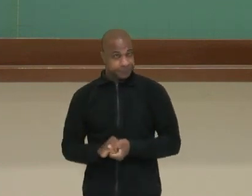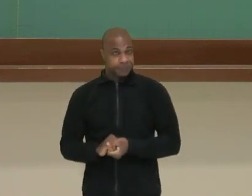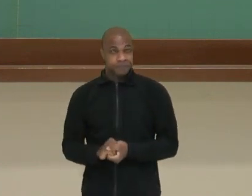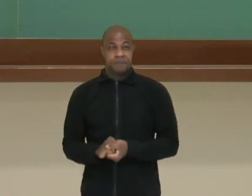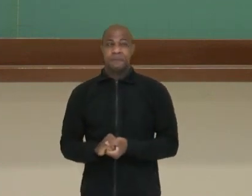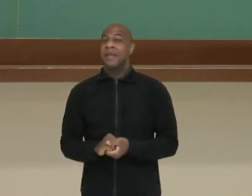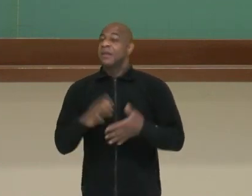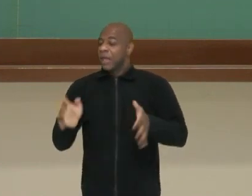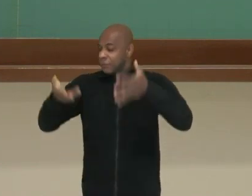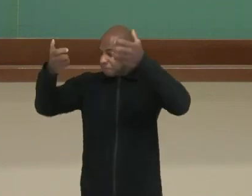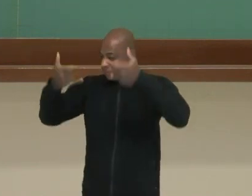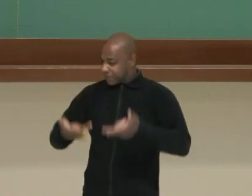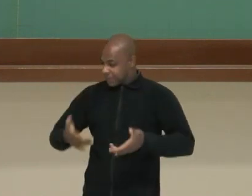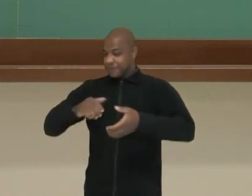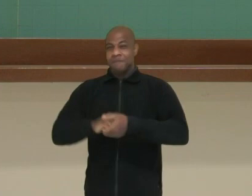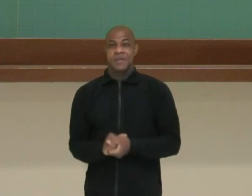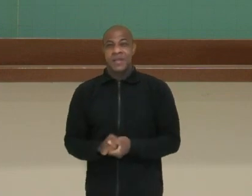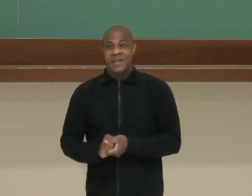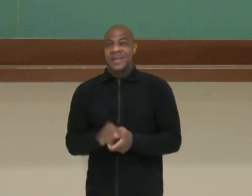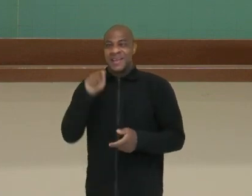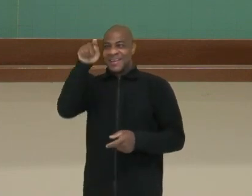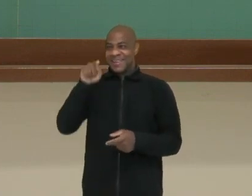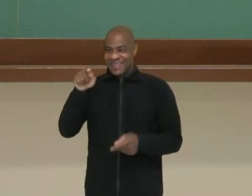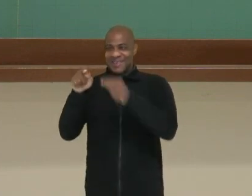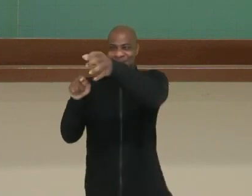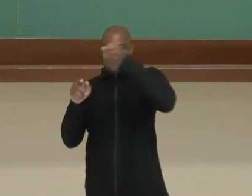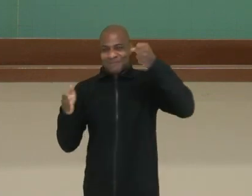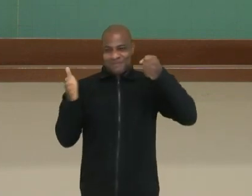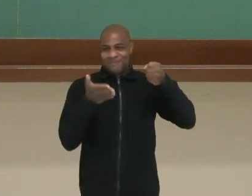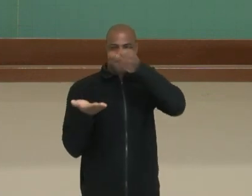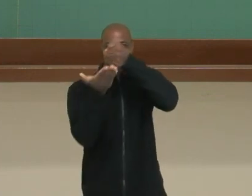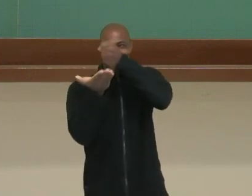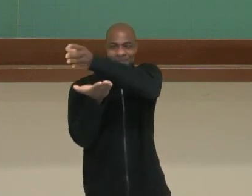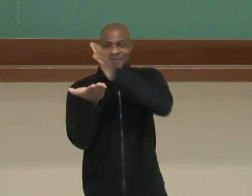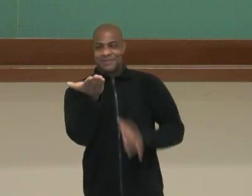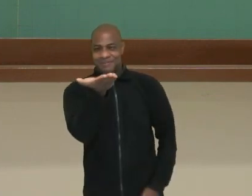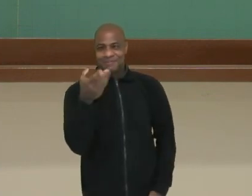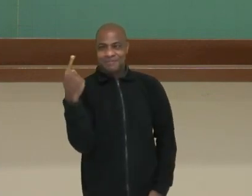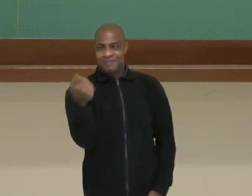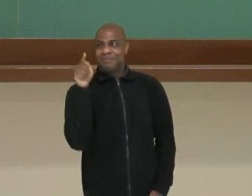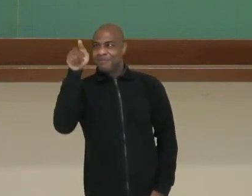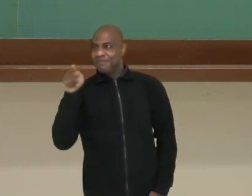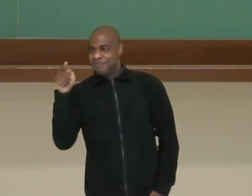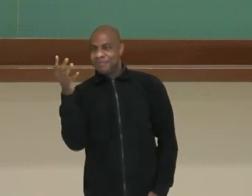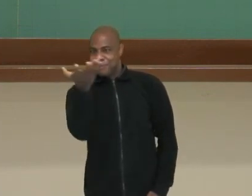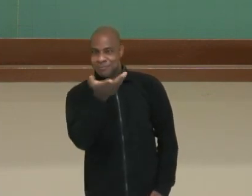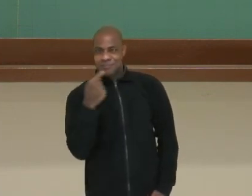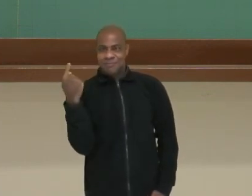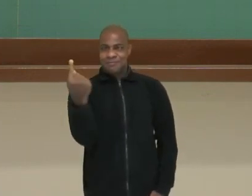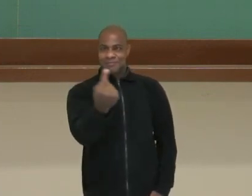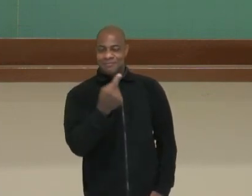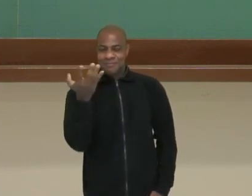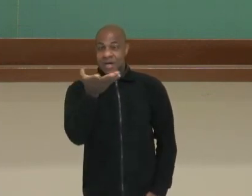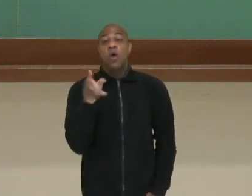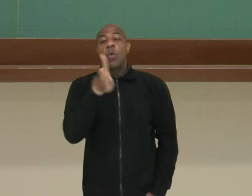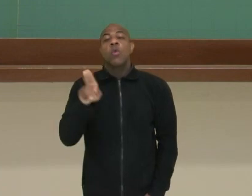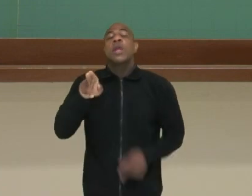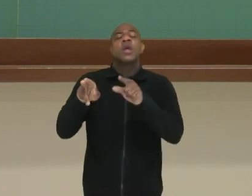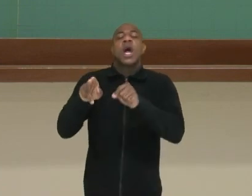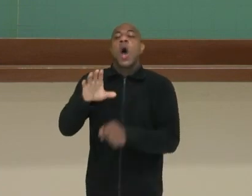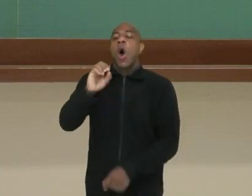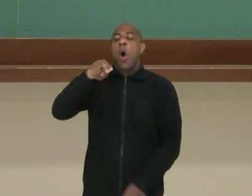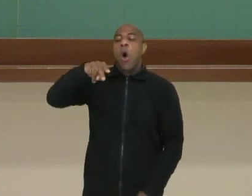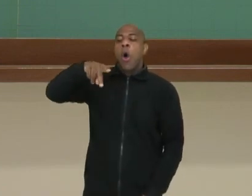Como eu mencionei, o micro-ondas, ele tem na sua base, o seu funcionamento, ele utiliza uma